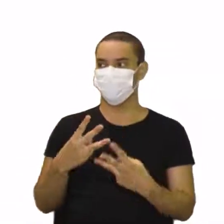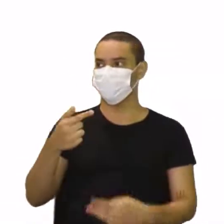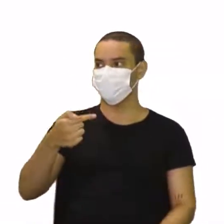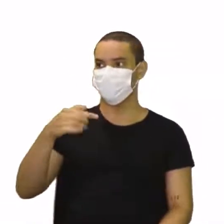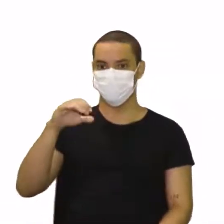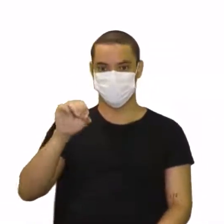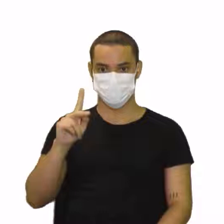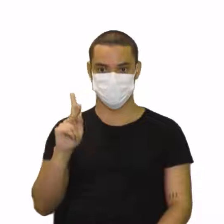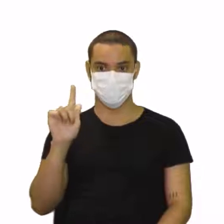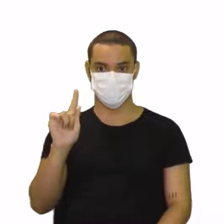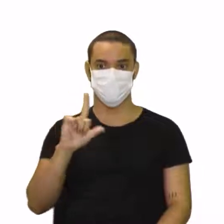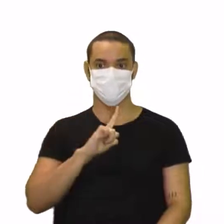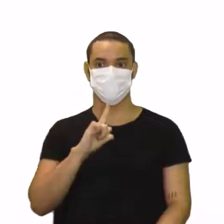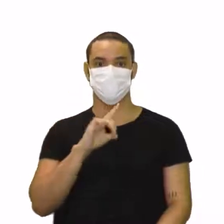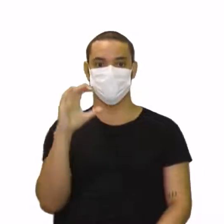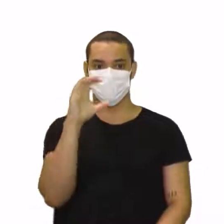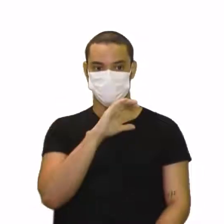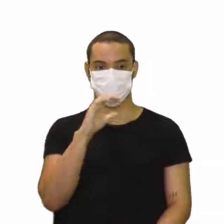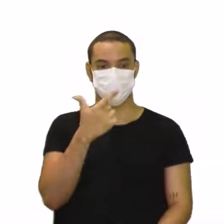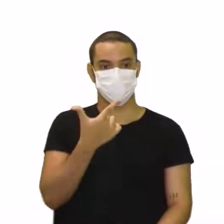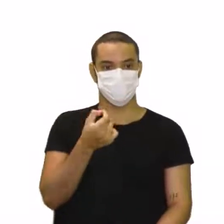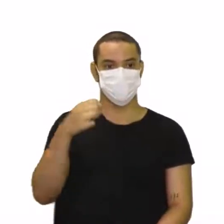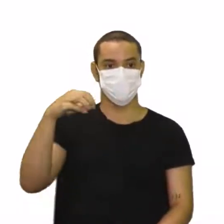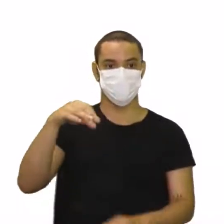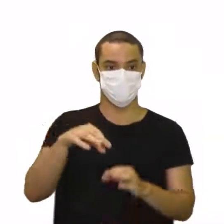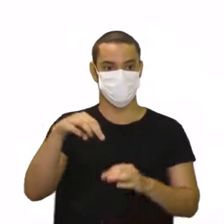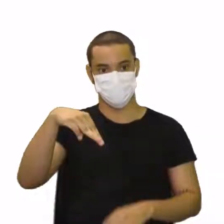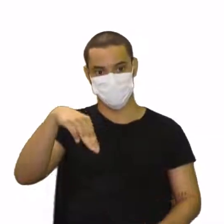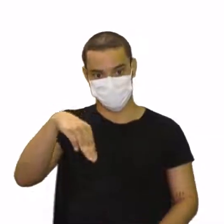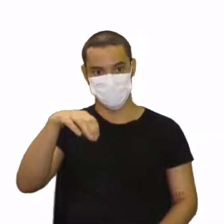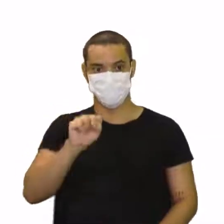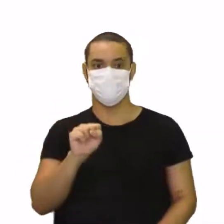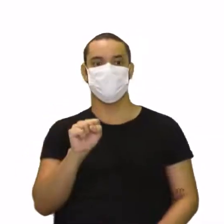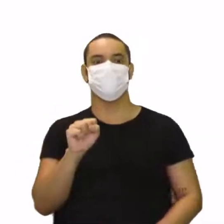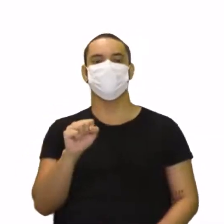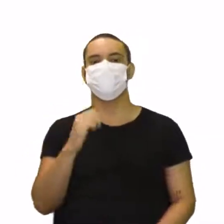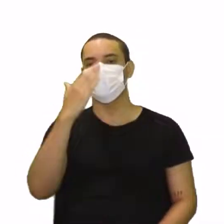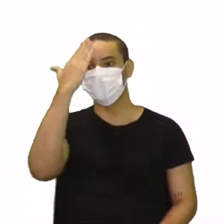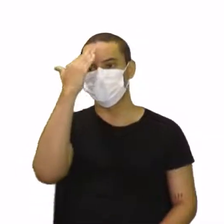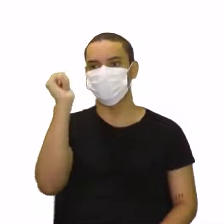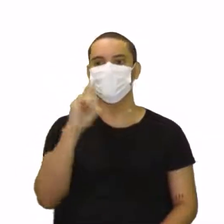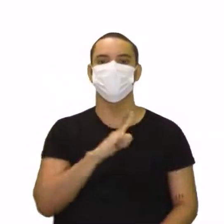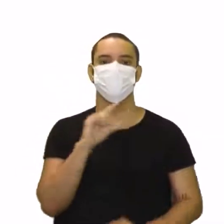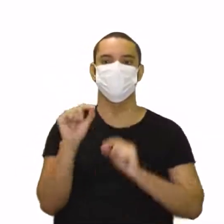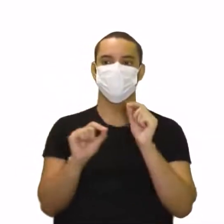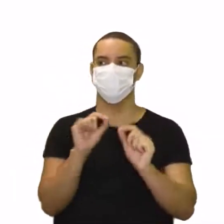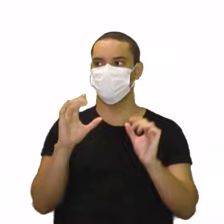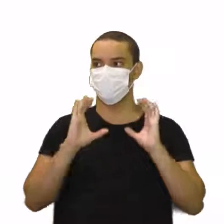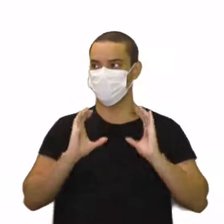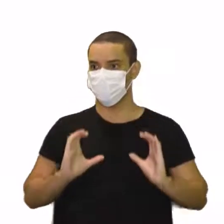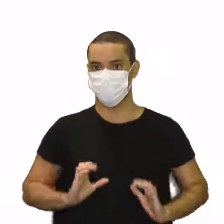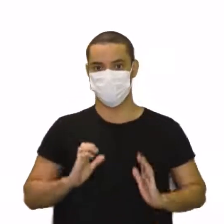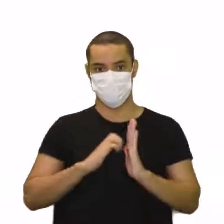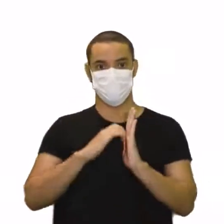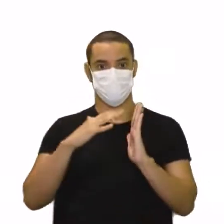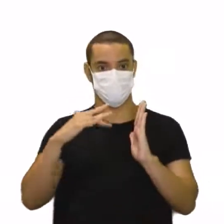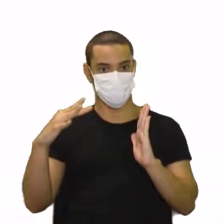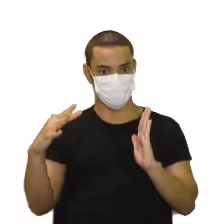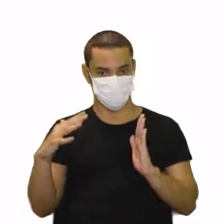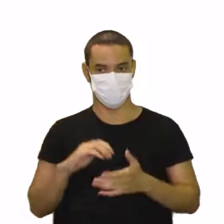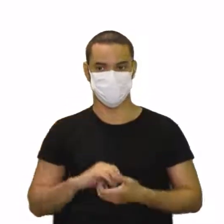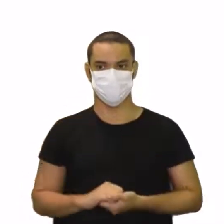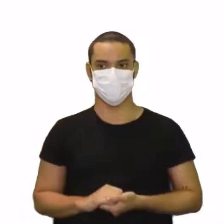a uma velocidade de 20 metros por segundo, para saber se ela tem comportamento de onda. Então,